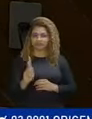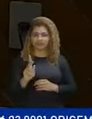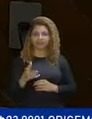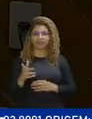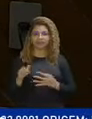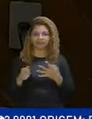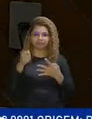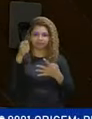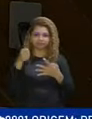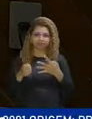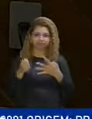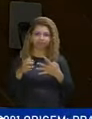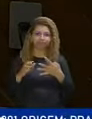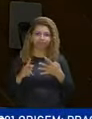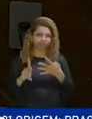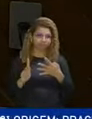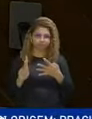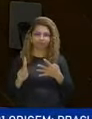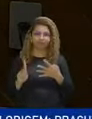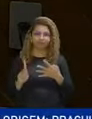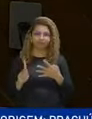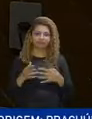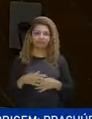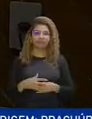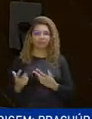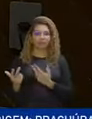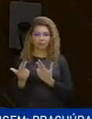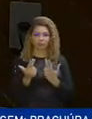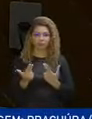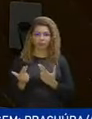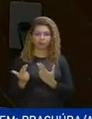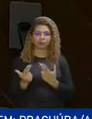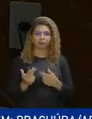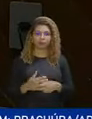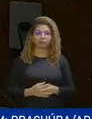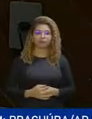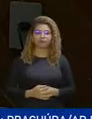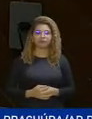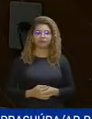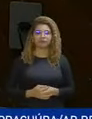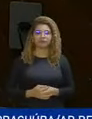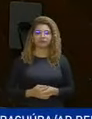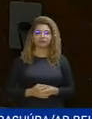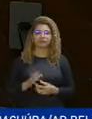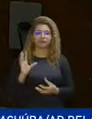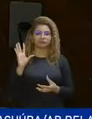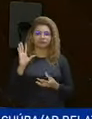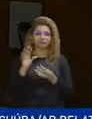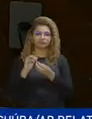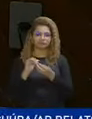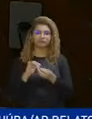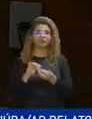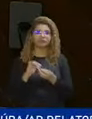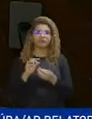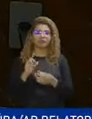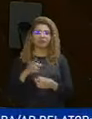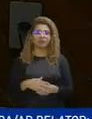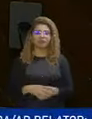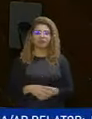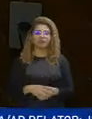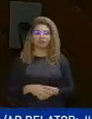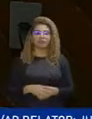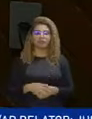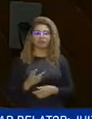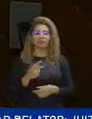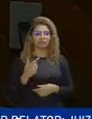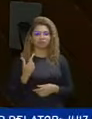nos autos de prestação de contas e ação pertinente. O fim, relativamente à suposta inconstitucionalidade